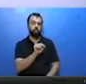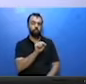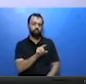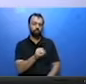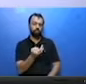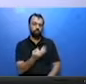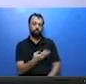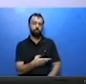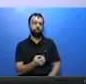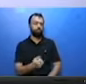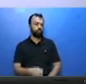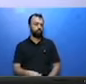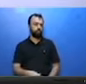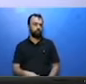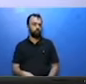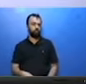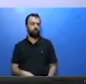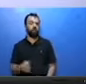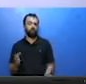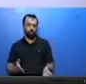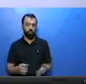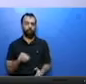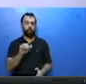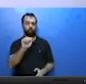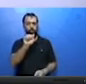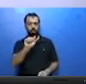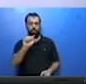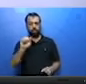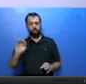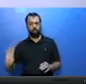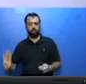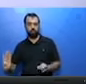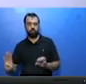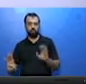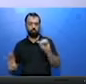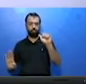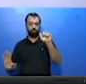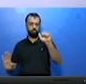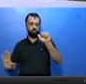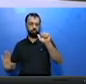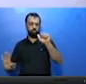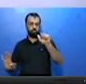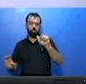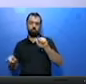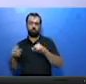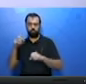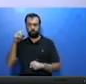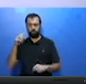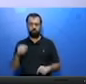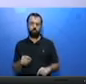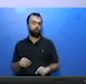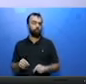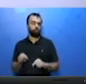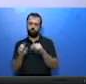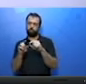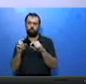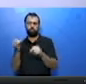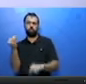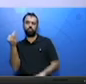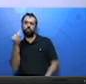Agora, o ponto AB e AD não dá para eu calcular sem